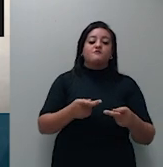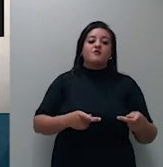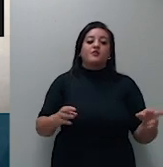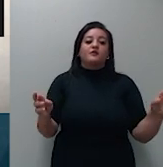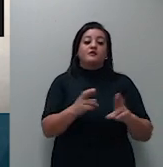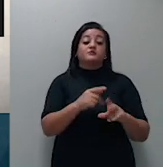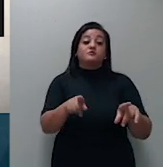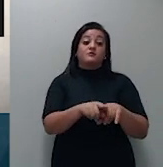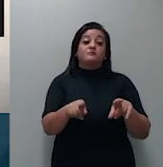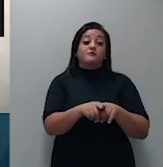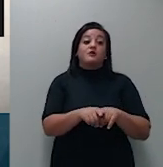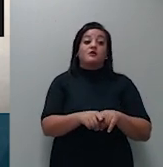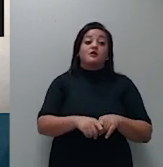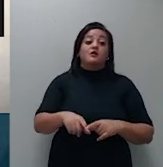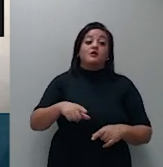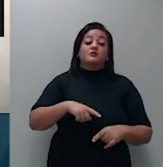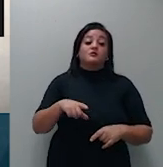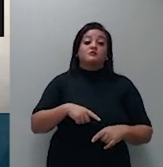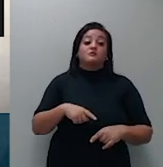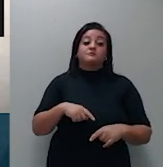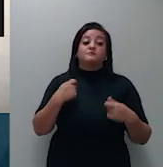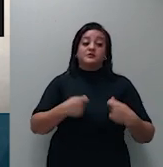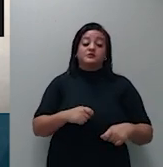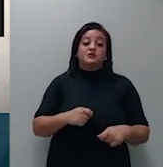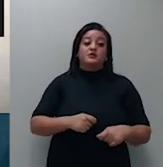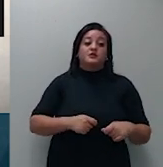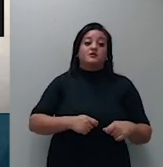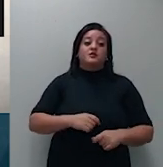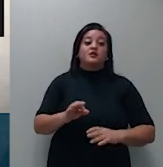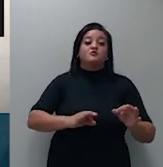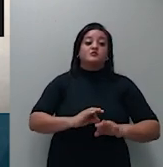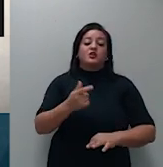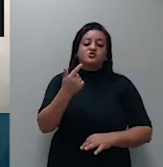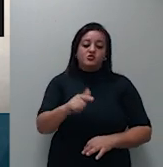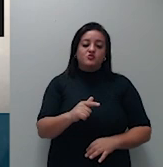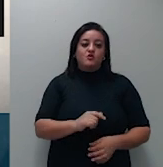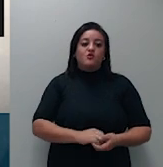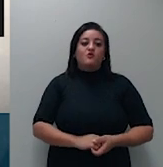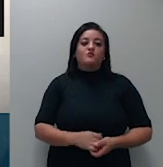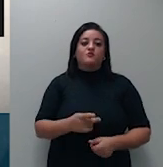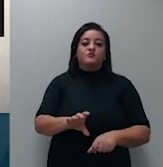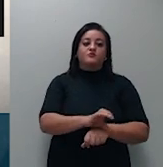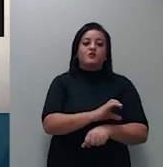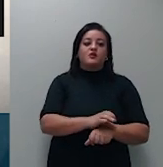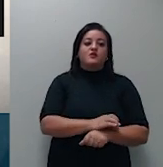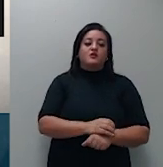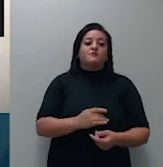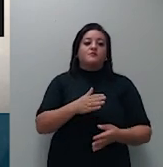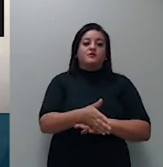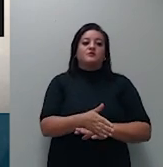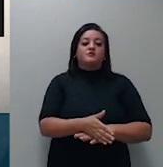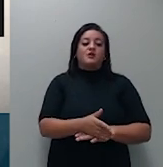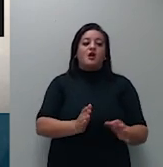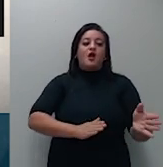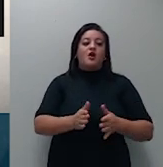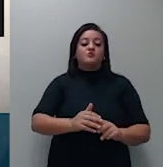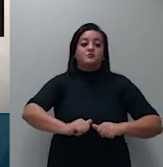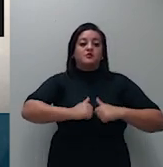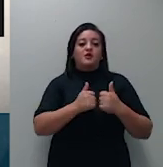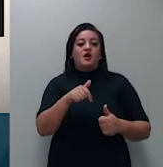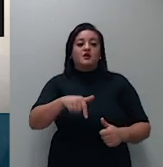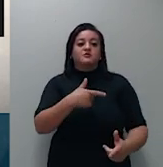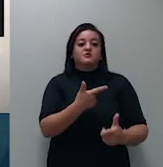mencionados na relação teriam de renegociar seus créditos se submetendo aos prazos na recuperação